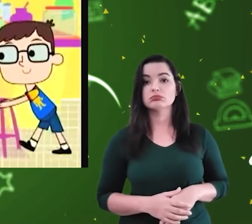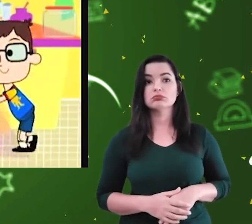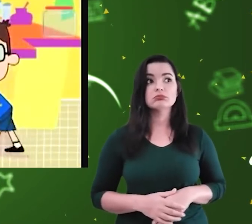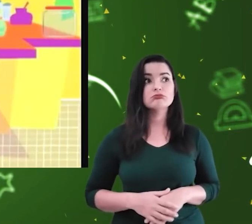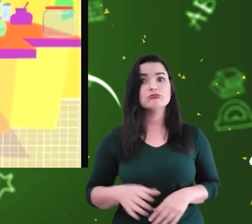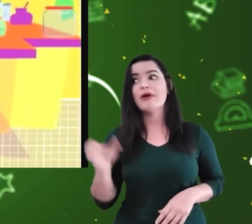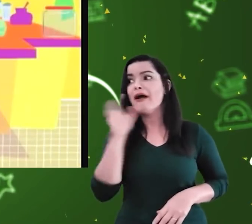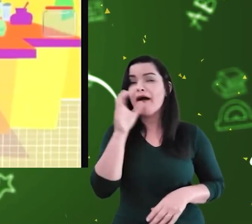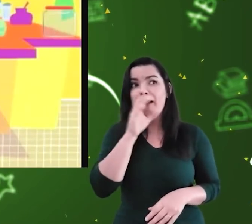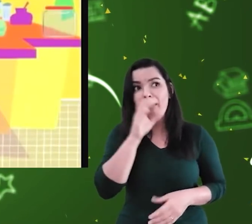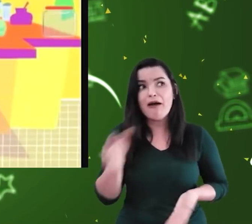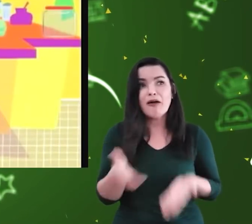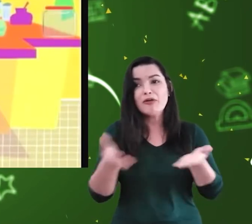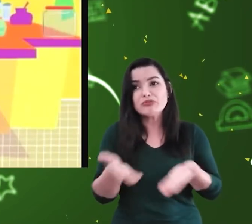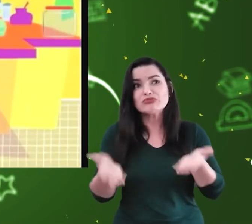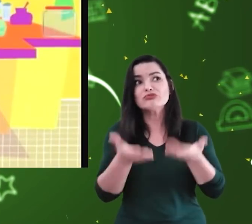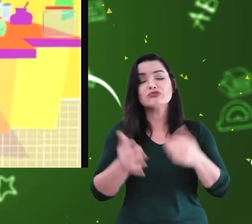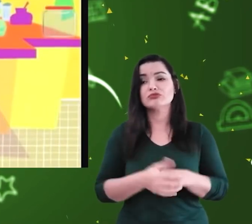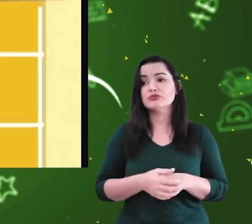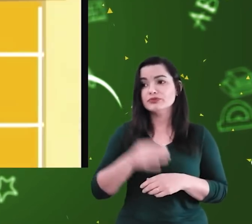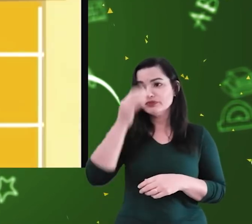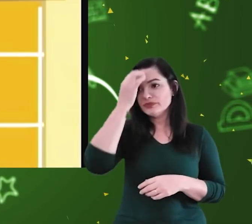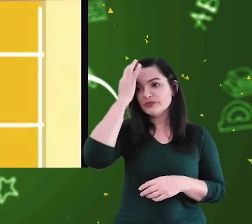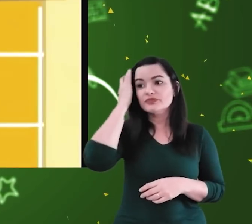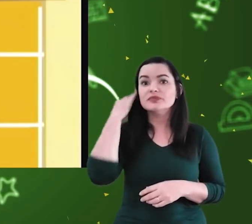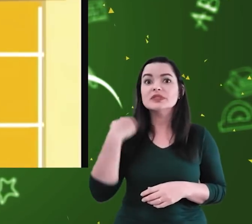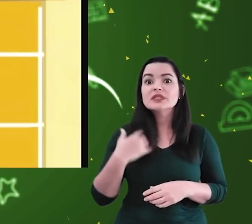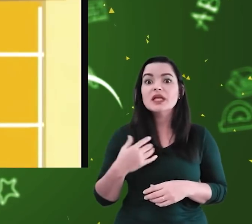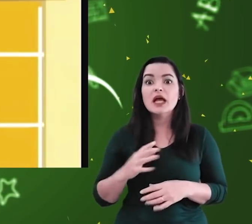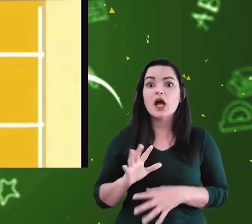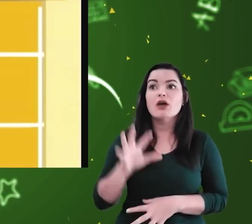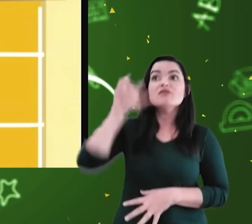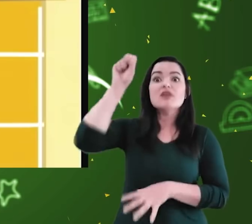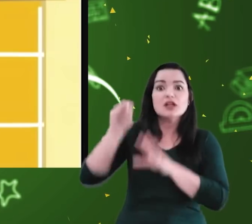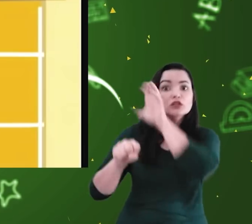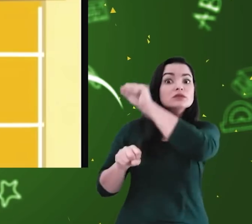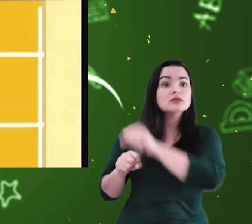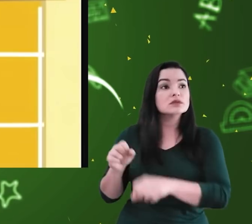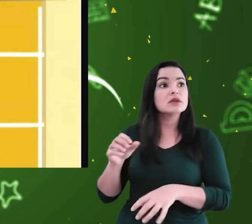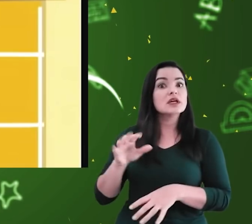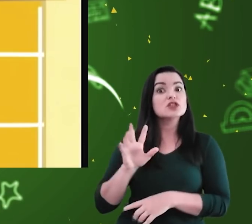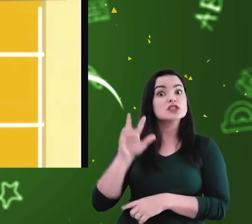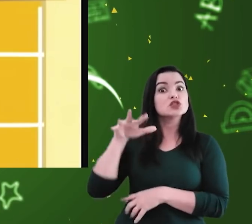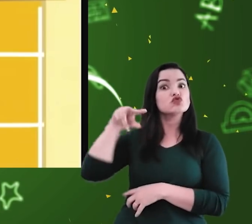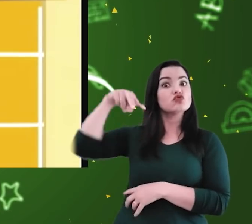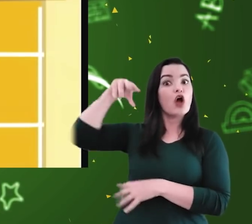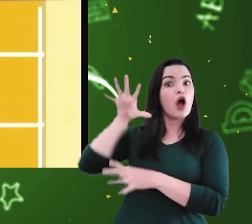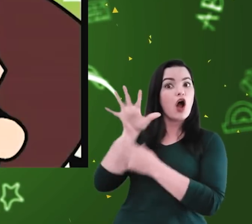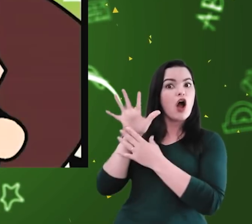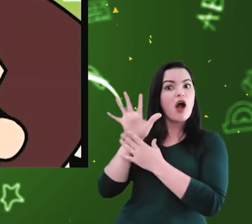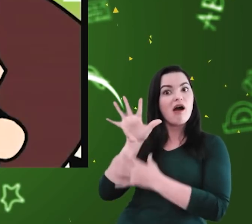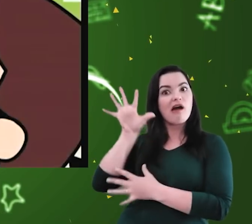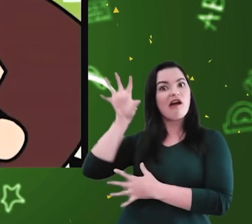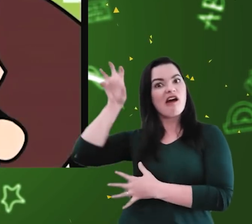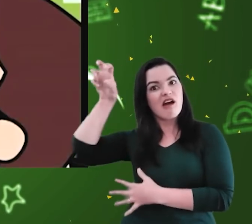Guto, vai logo. Se estica, menino. Faz de conta que você é de elástico.